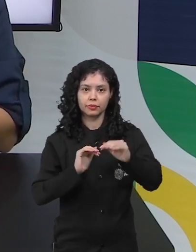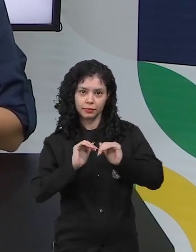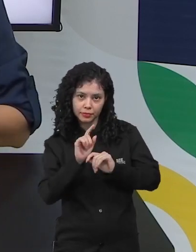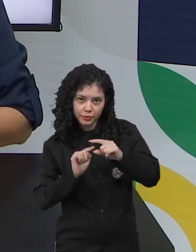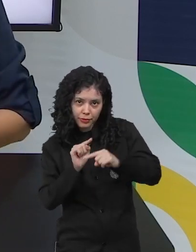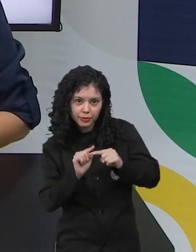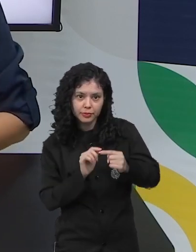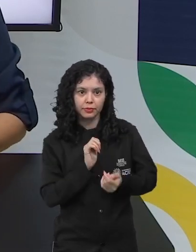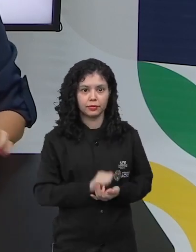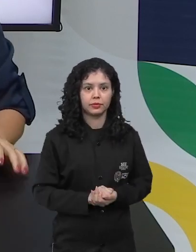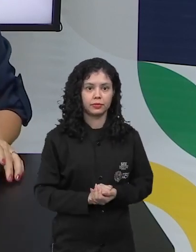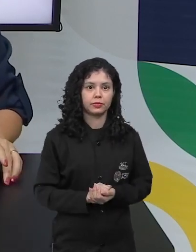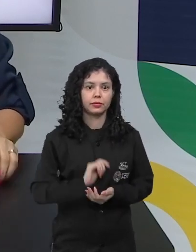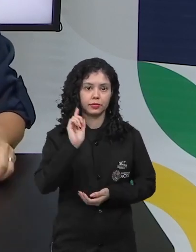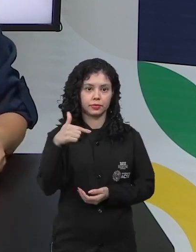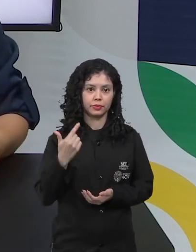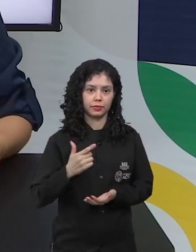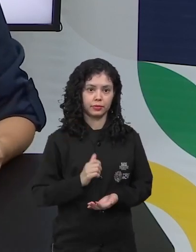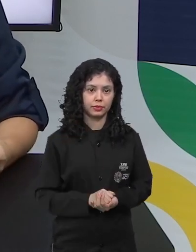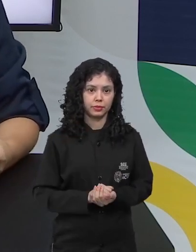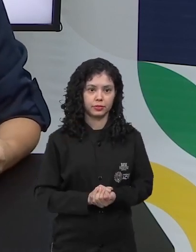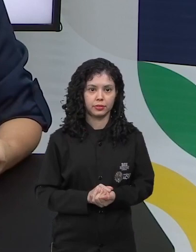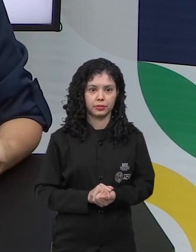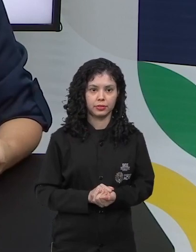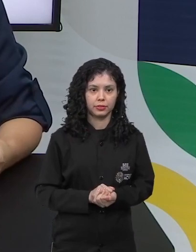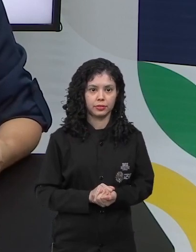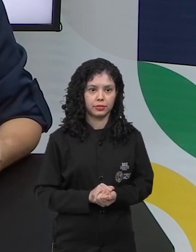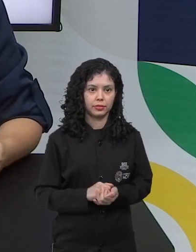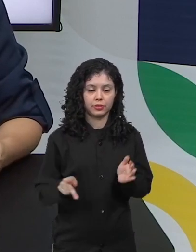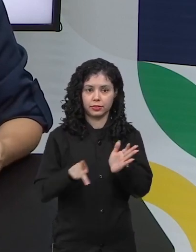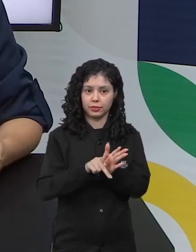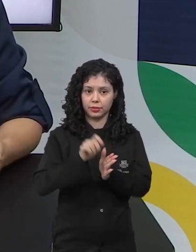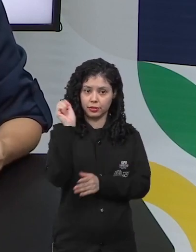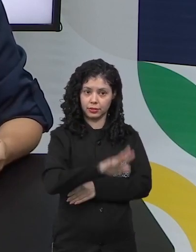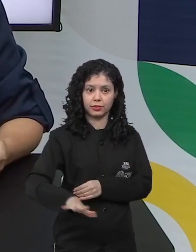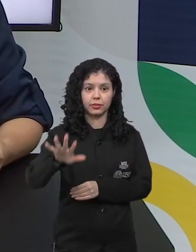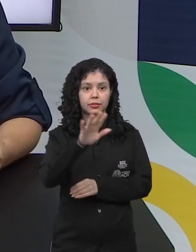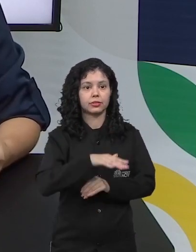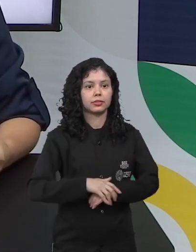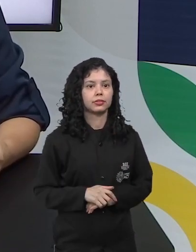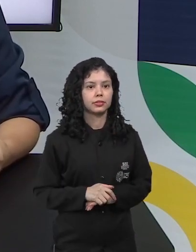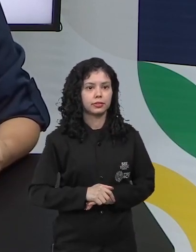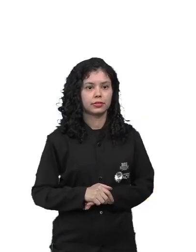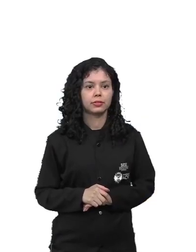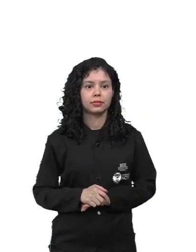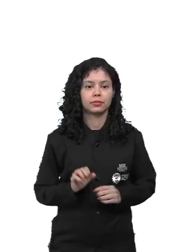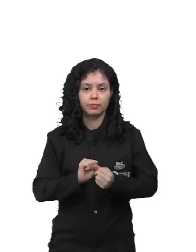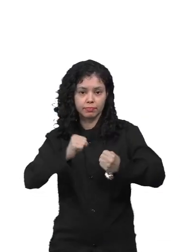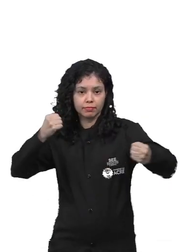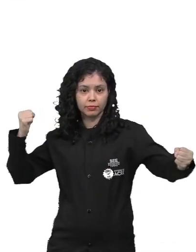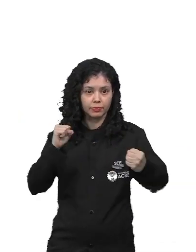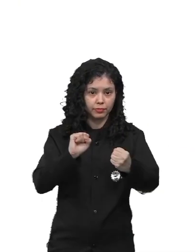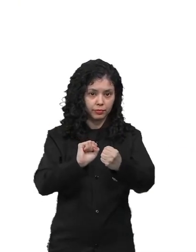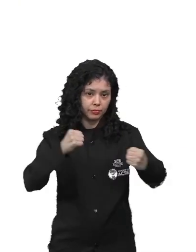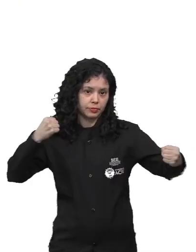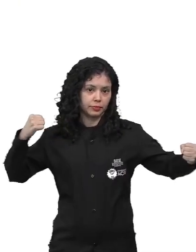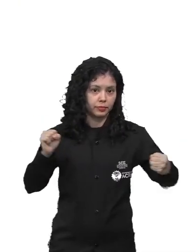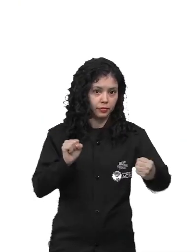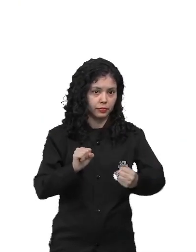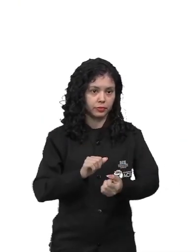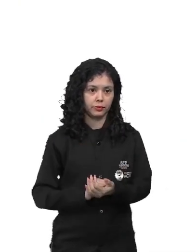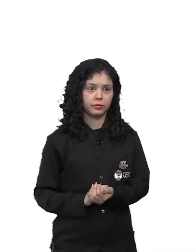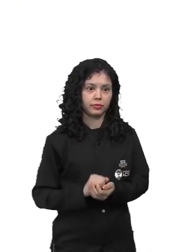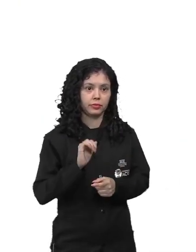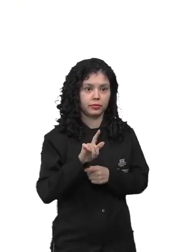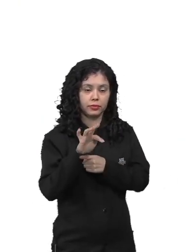dividida. A nossa próxima propriedade geral da matéria é a elasticidade. Então,